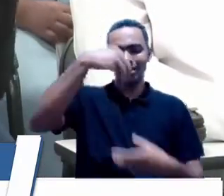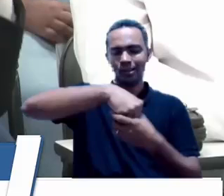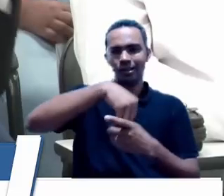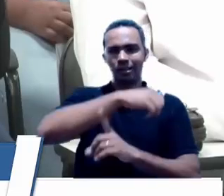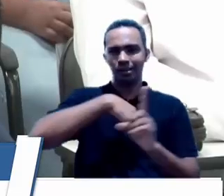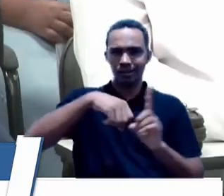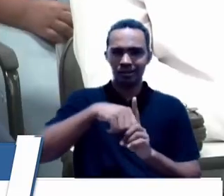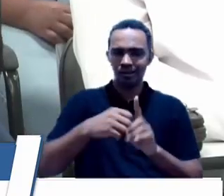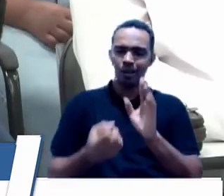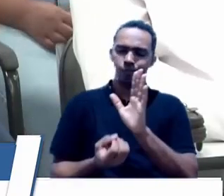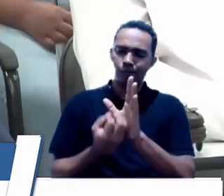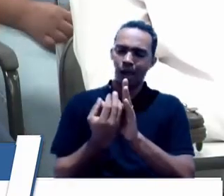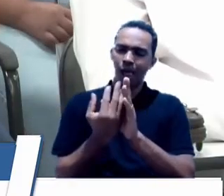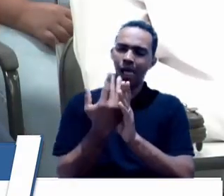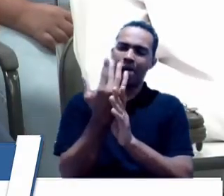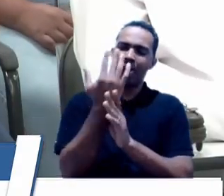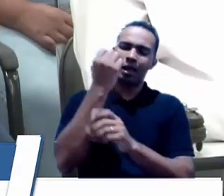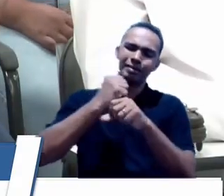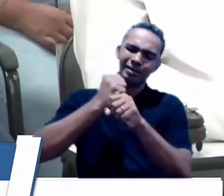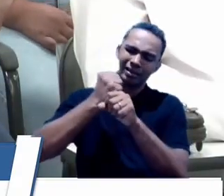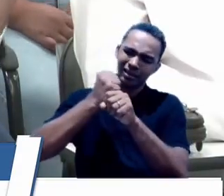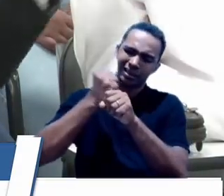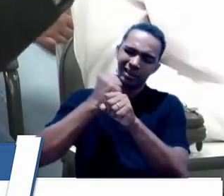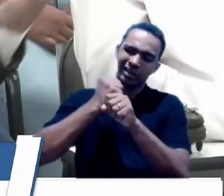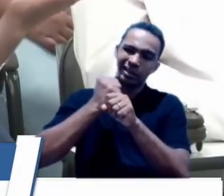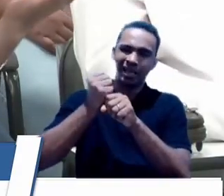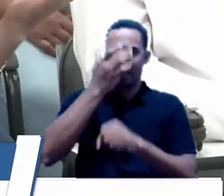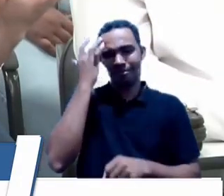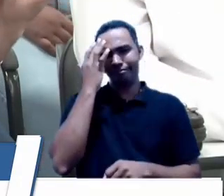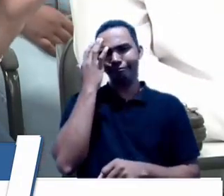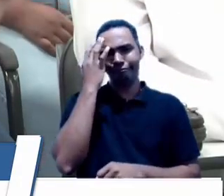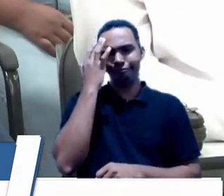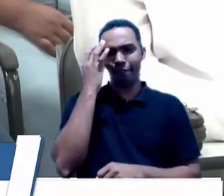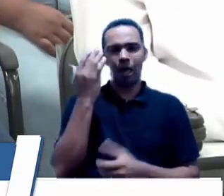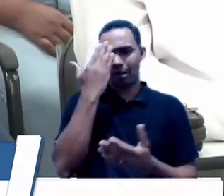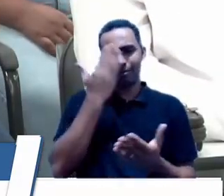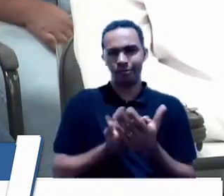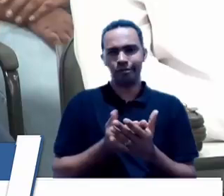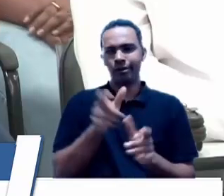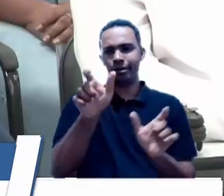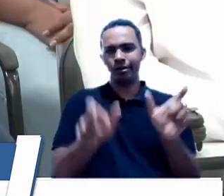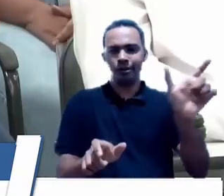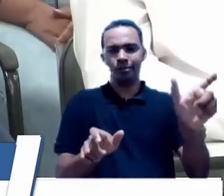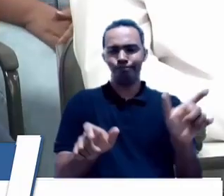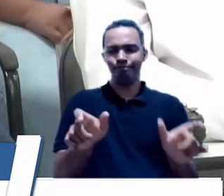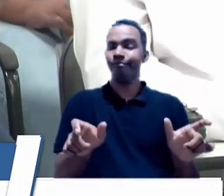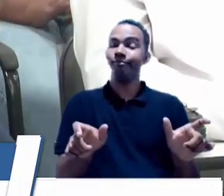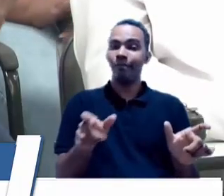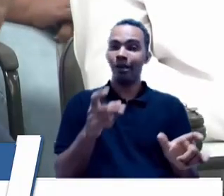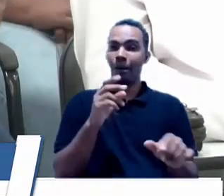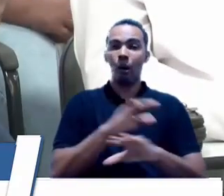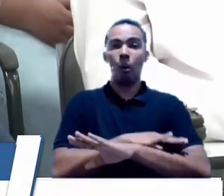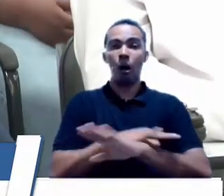implantando durante os anos e anos, e a pessoa não confia mais no outro. A verdade é essa, gerou-se uma desconfiança muito